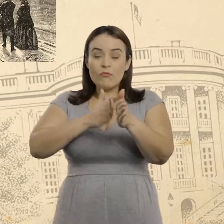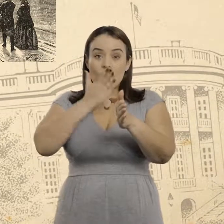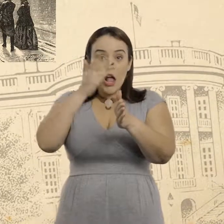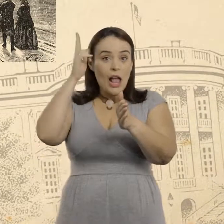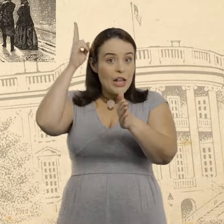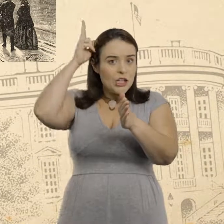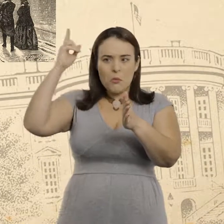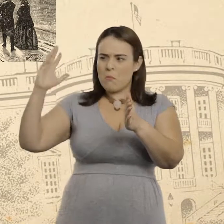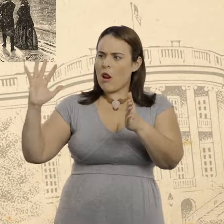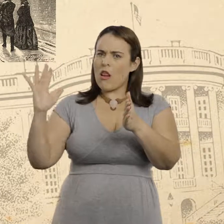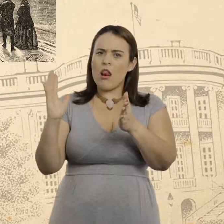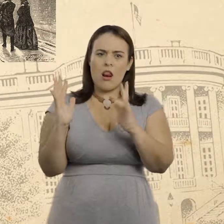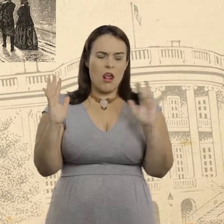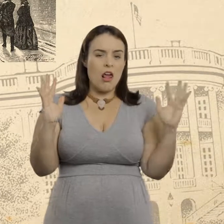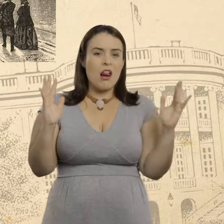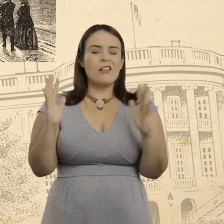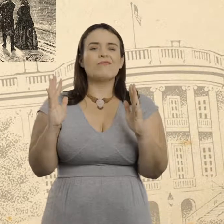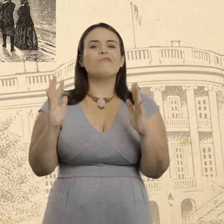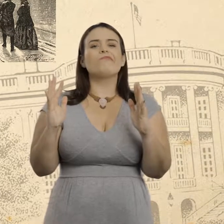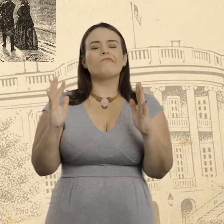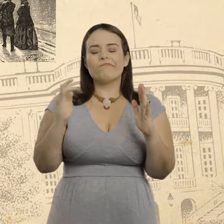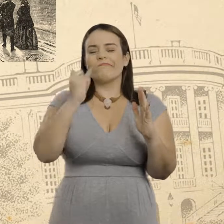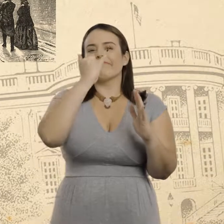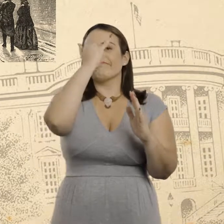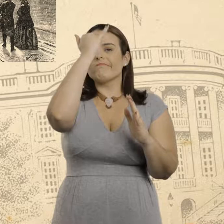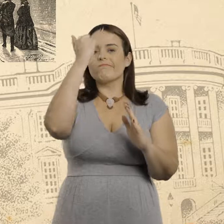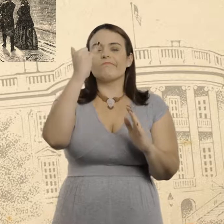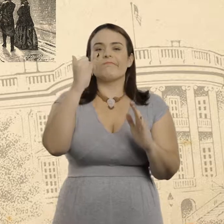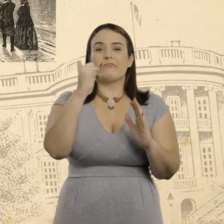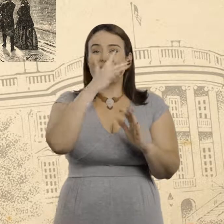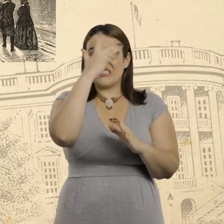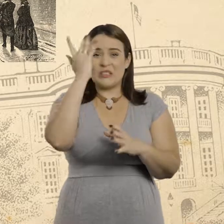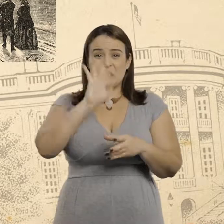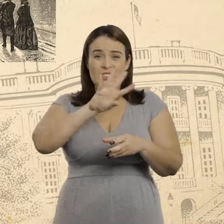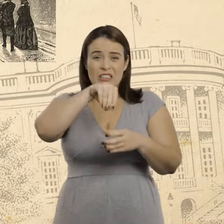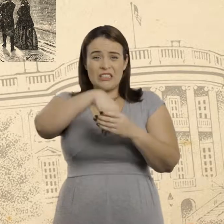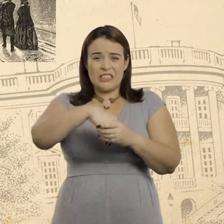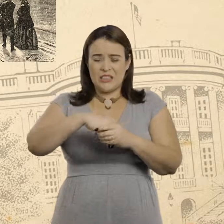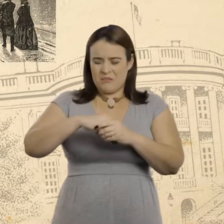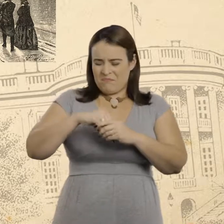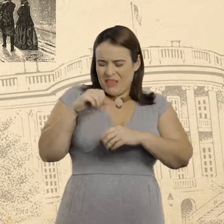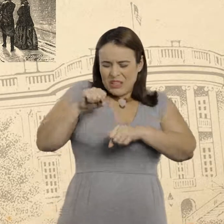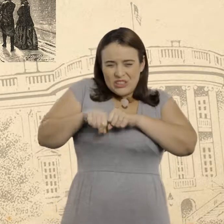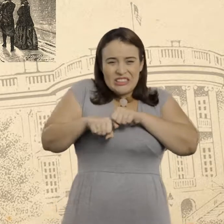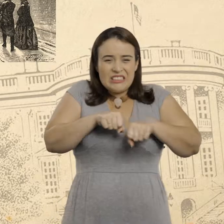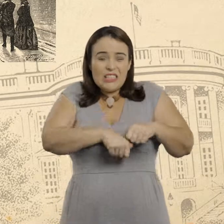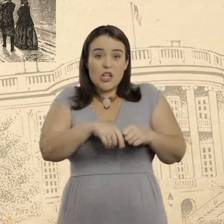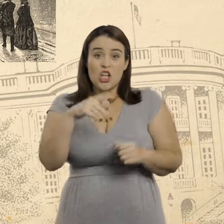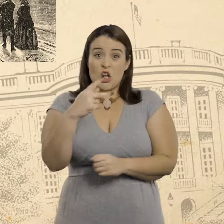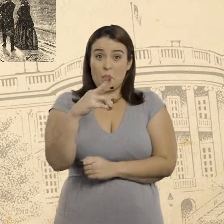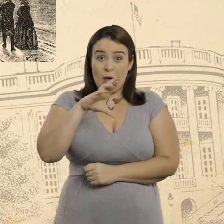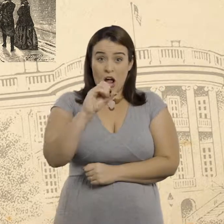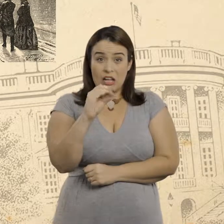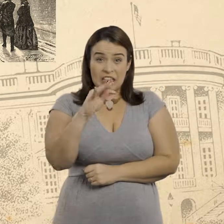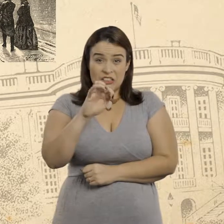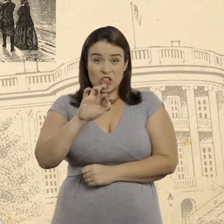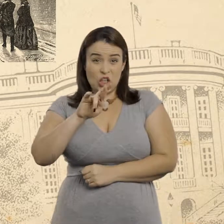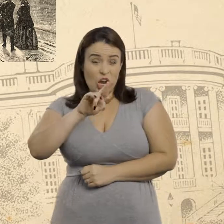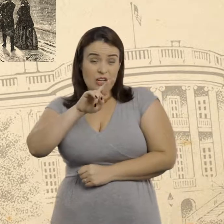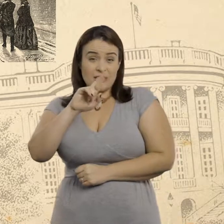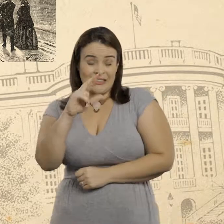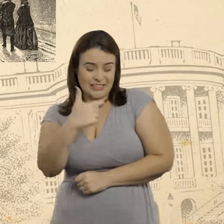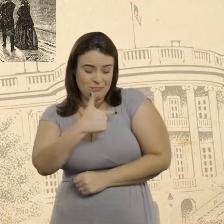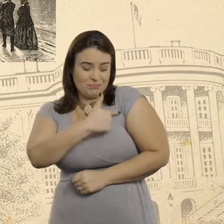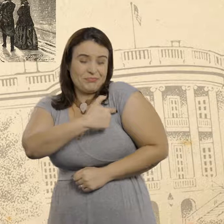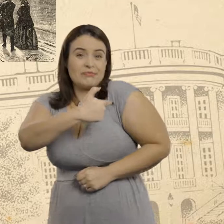Durante o ataque dos índios, muitos passageiros ficaram feridos. O coronel Proctor levou um tiro. Depois de soltar